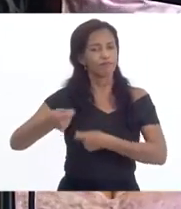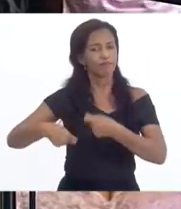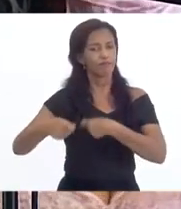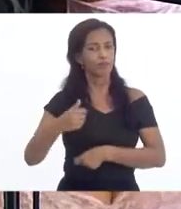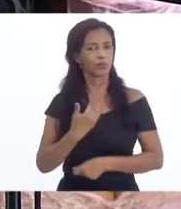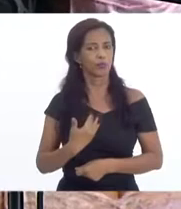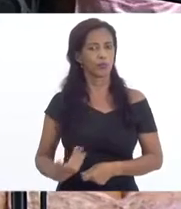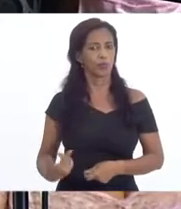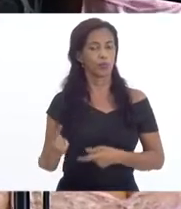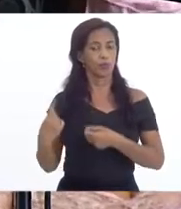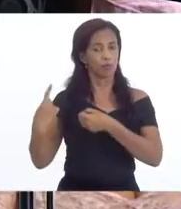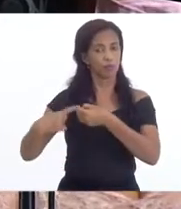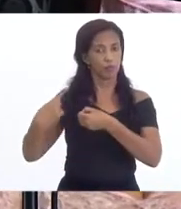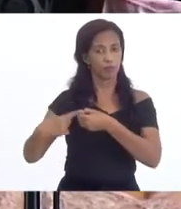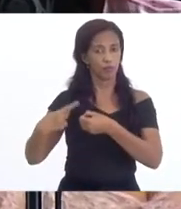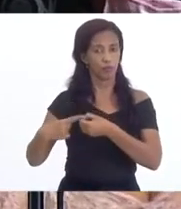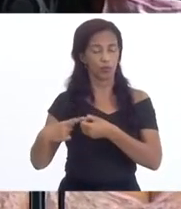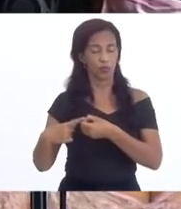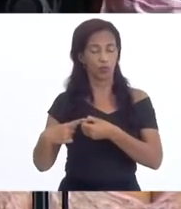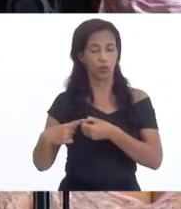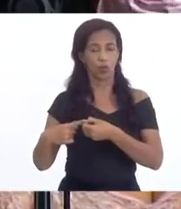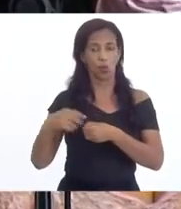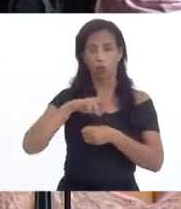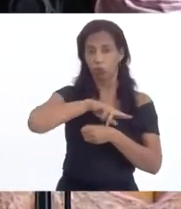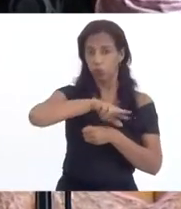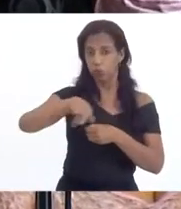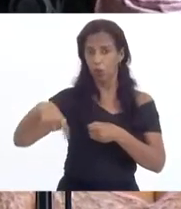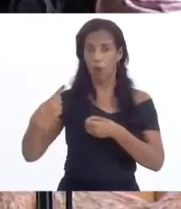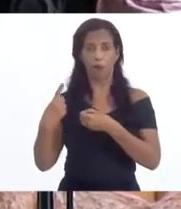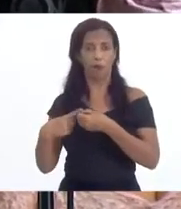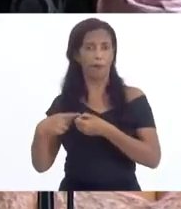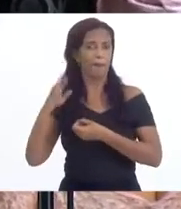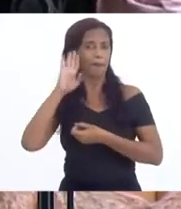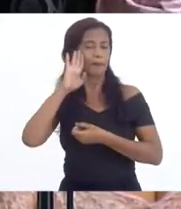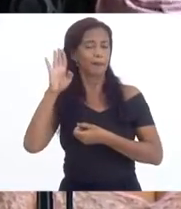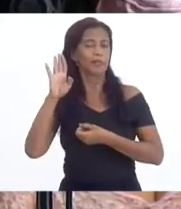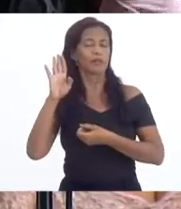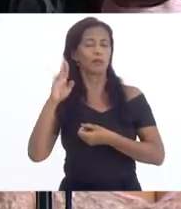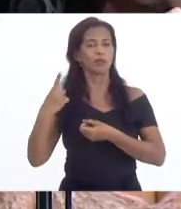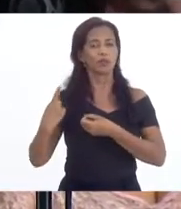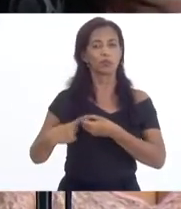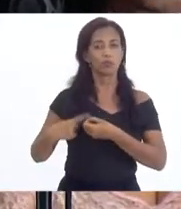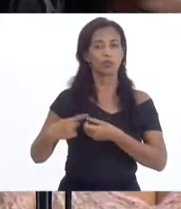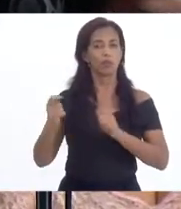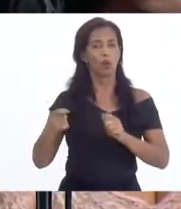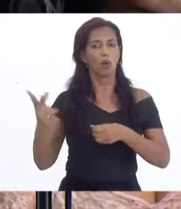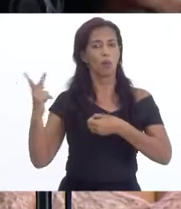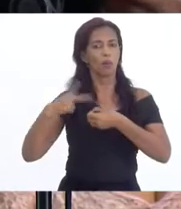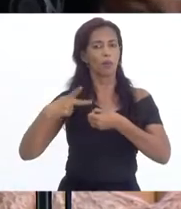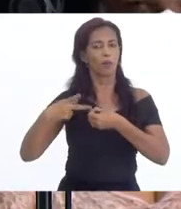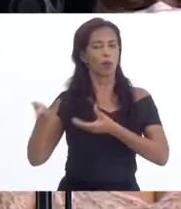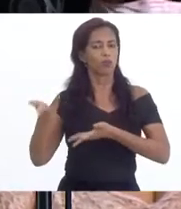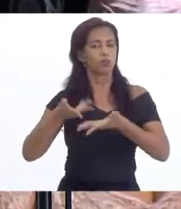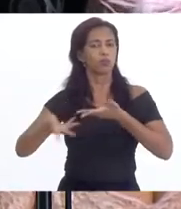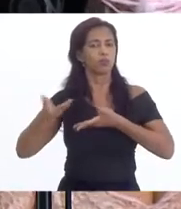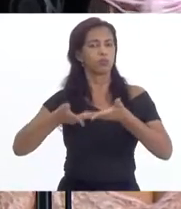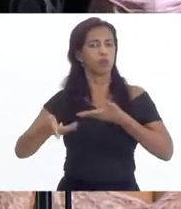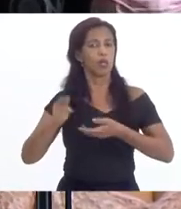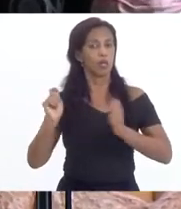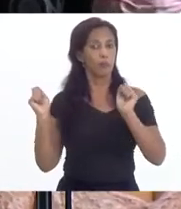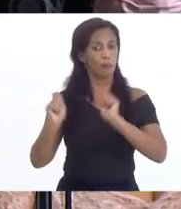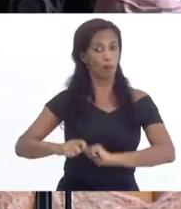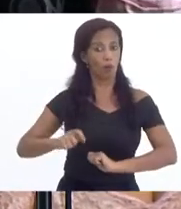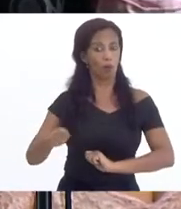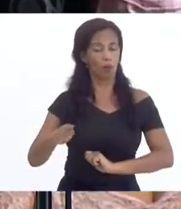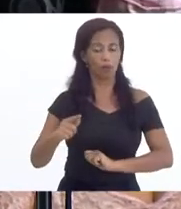o município, os municípios, né, principalmente os municípios que podem contar com royalties de petróleo, ele